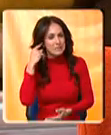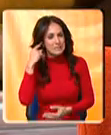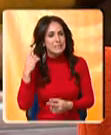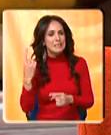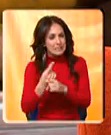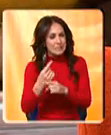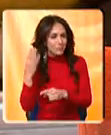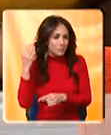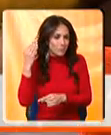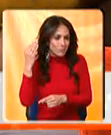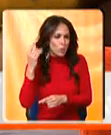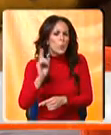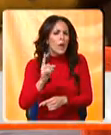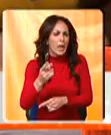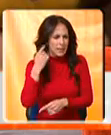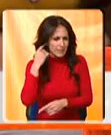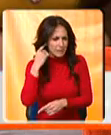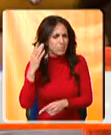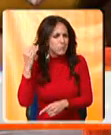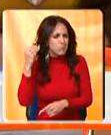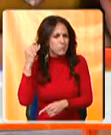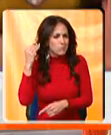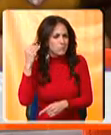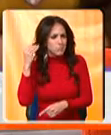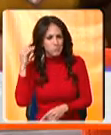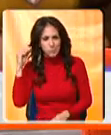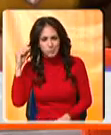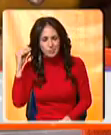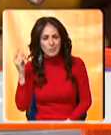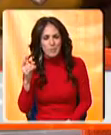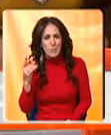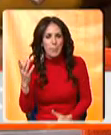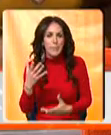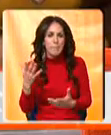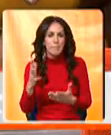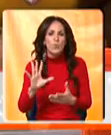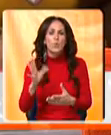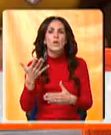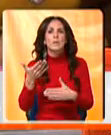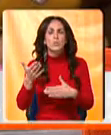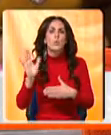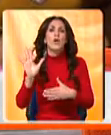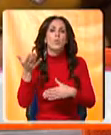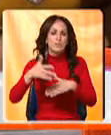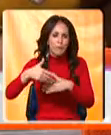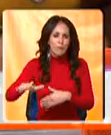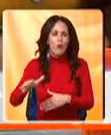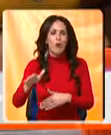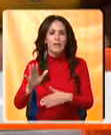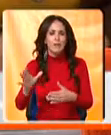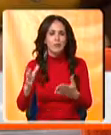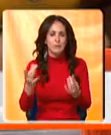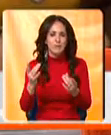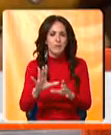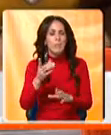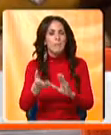algumas coisitas, não é? Que coisitas? Ah, aquilo que se teve passado cá fora e do cola-cola.